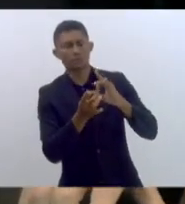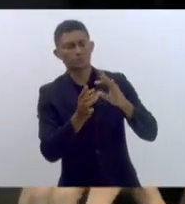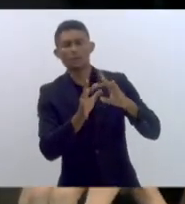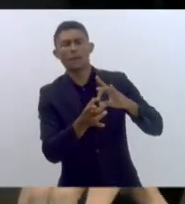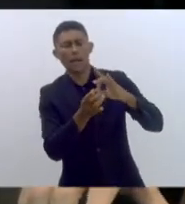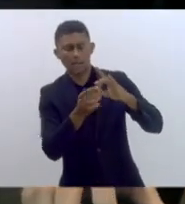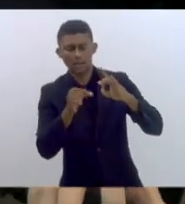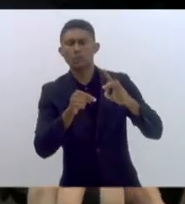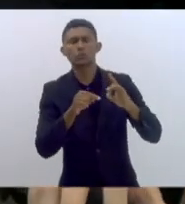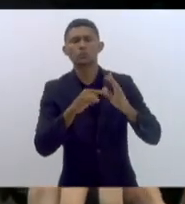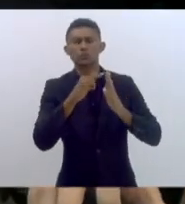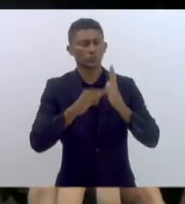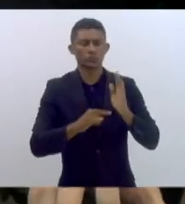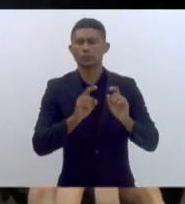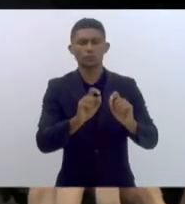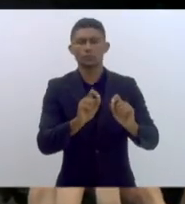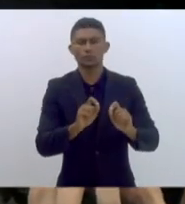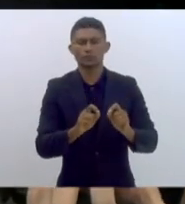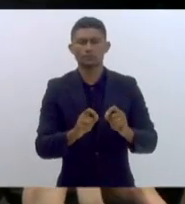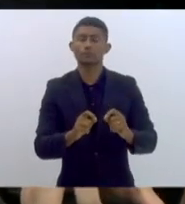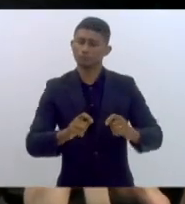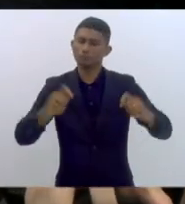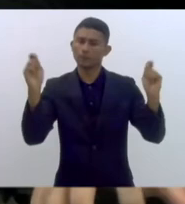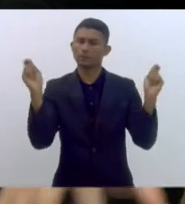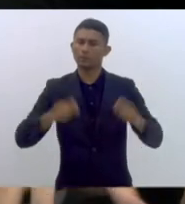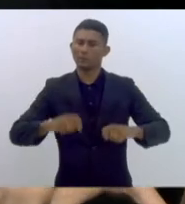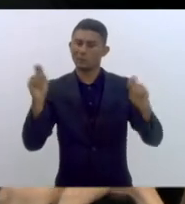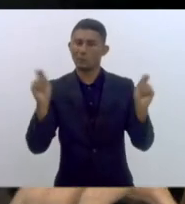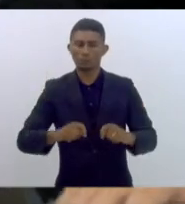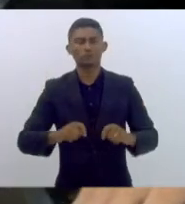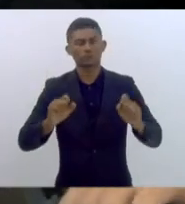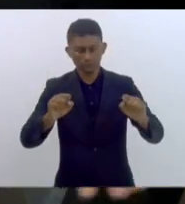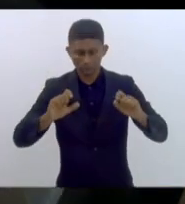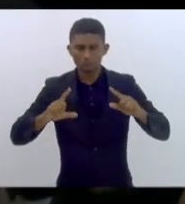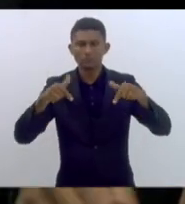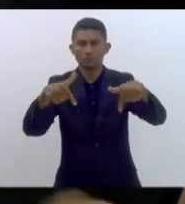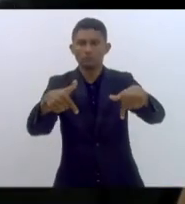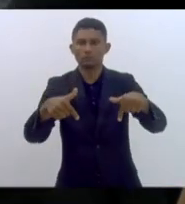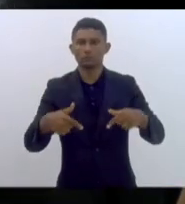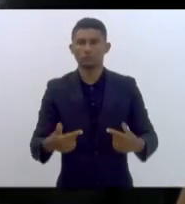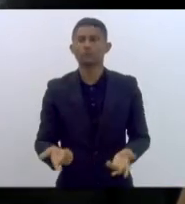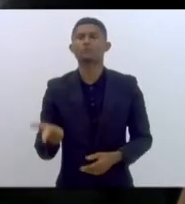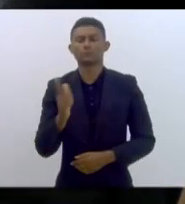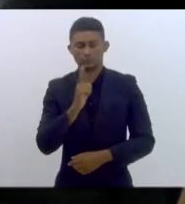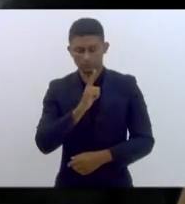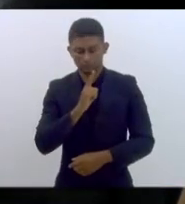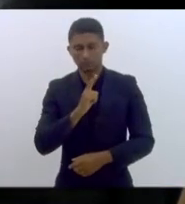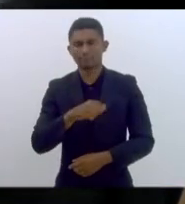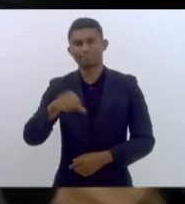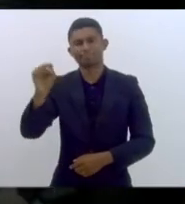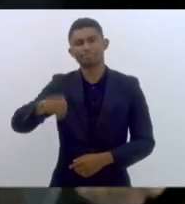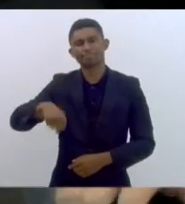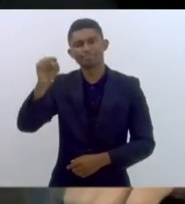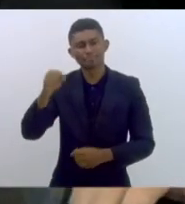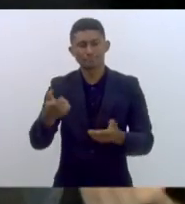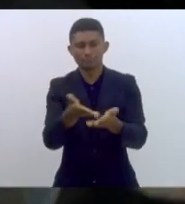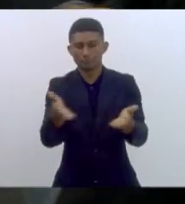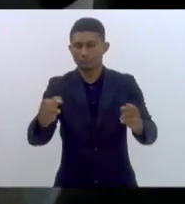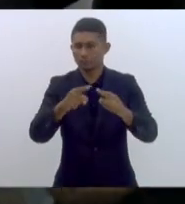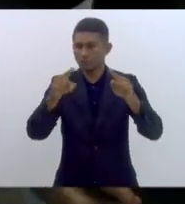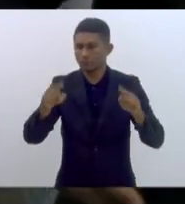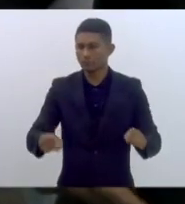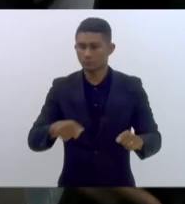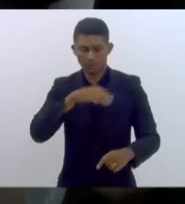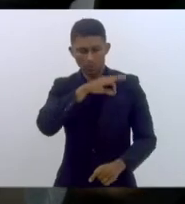de ressalva pode ser realizado. Então, teve alguns aumentos para servidor que constavam nesse